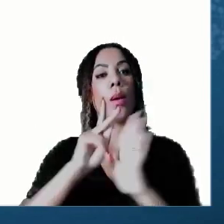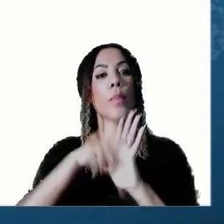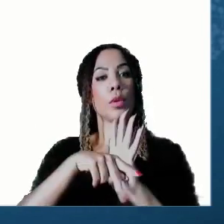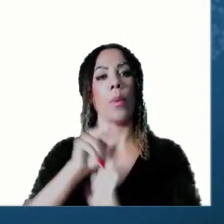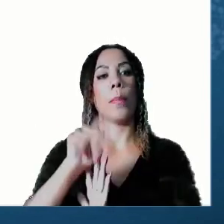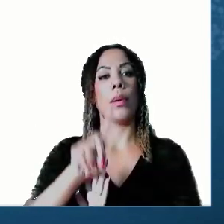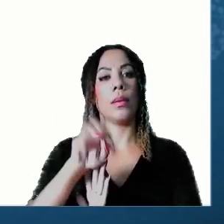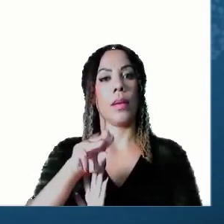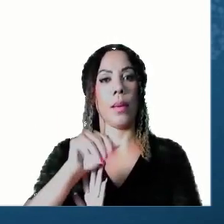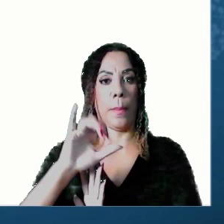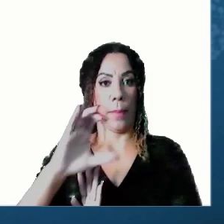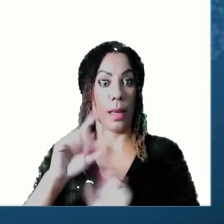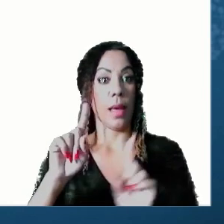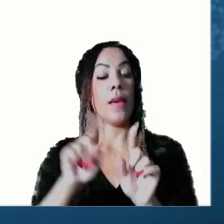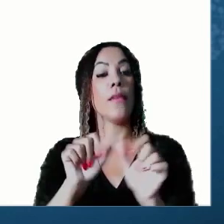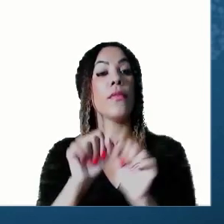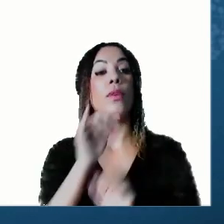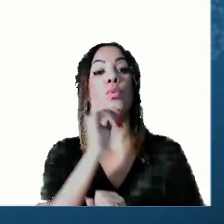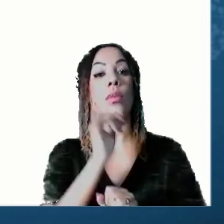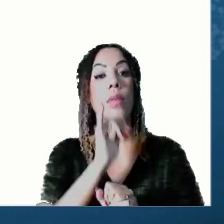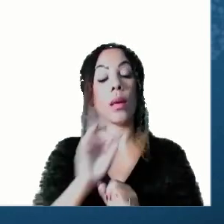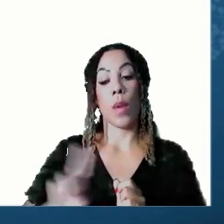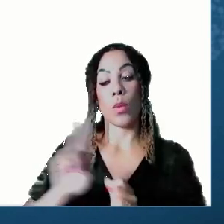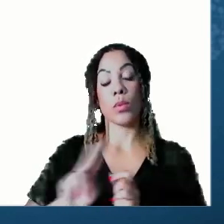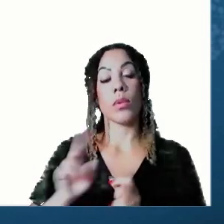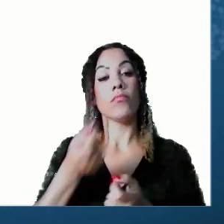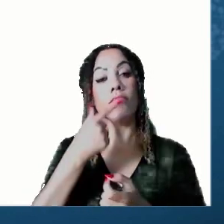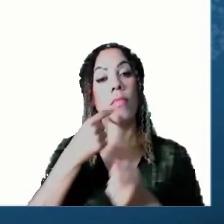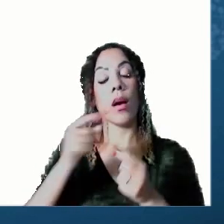fez o teste de recuperação para usar drogas contra